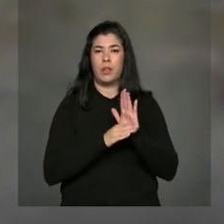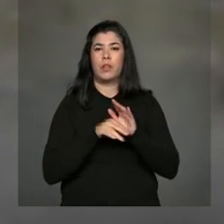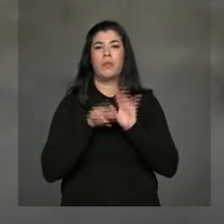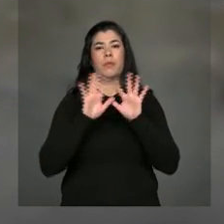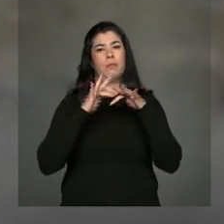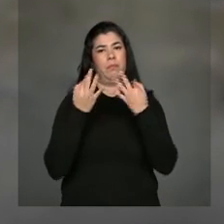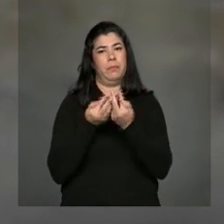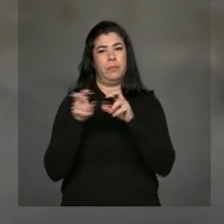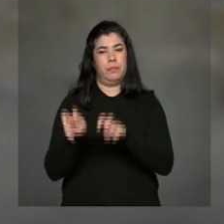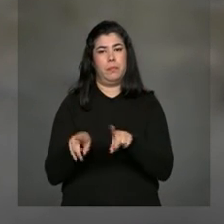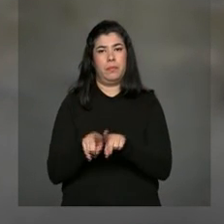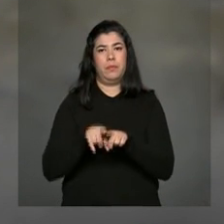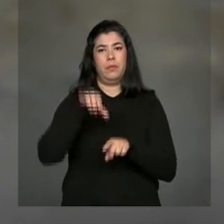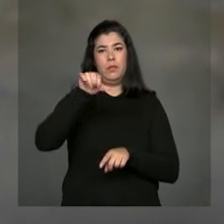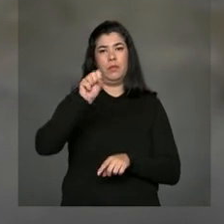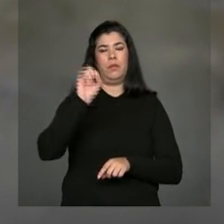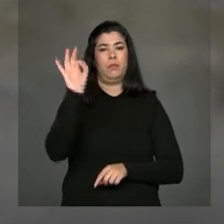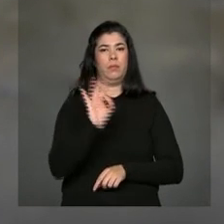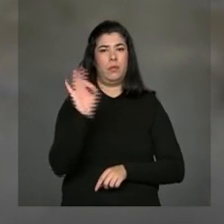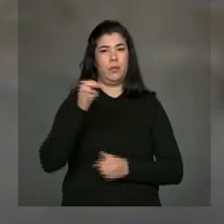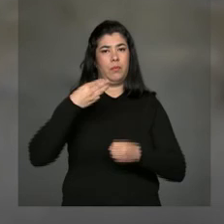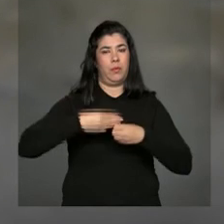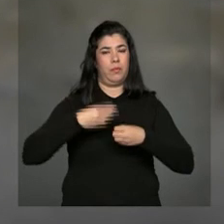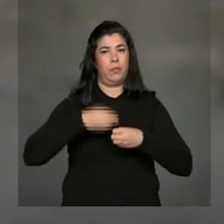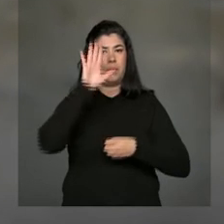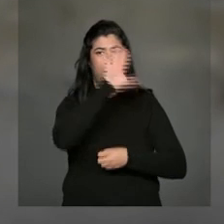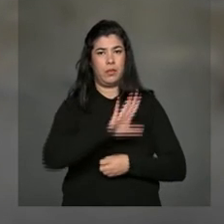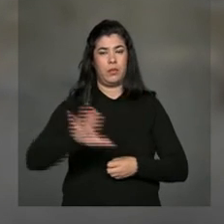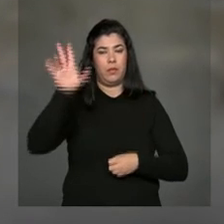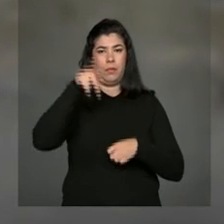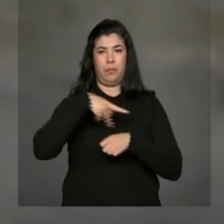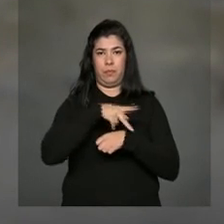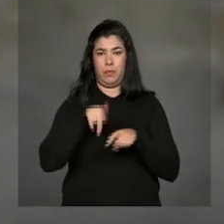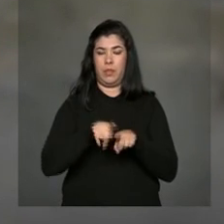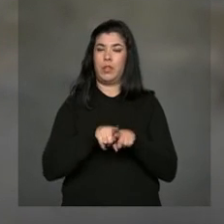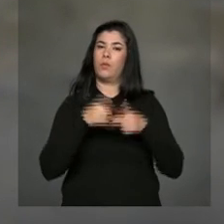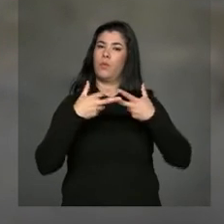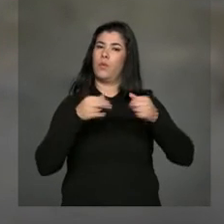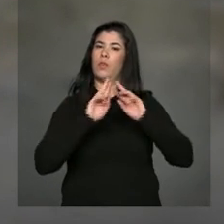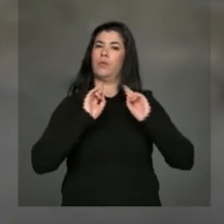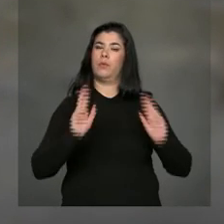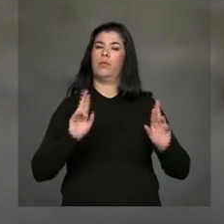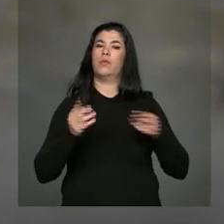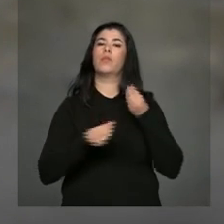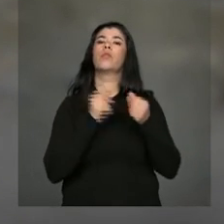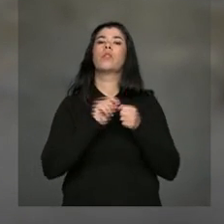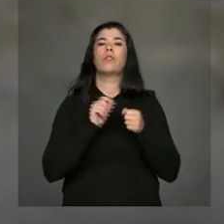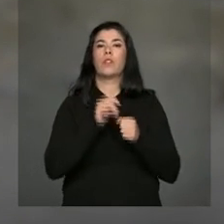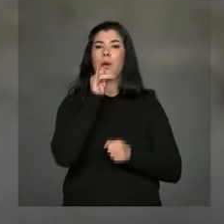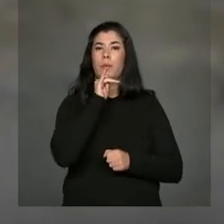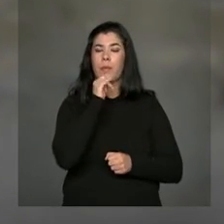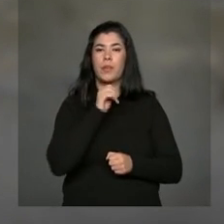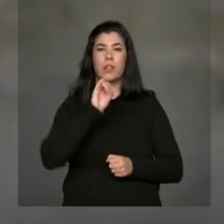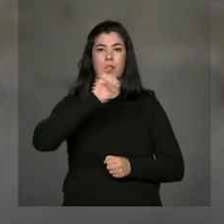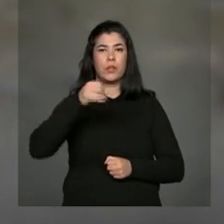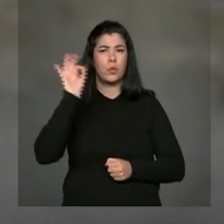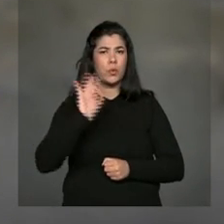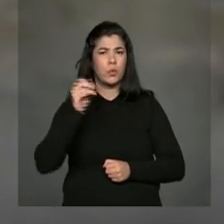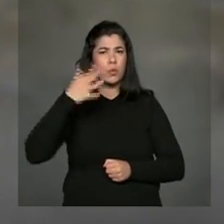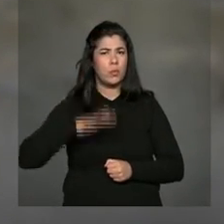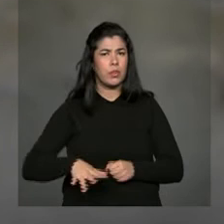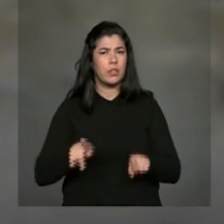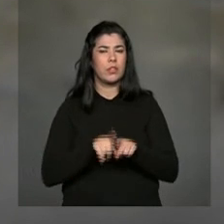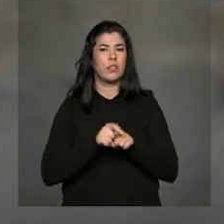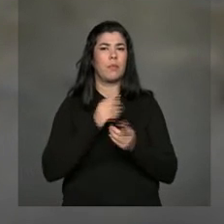em mais de 98% dos municípios do país, com condições diferenciadas, como juros baixos e prazo